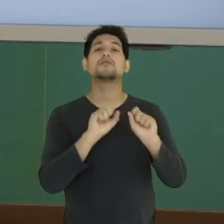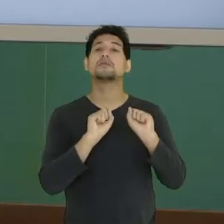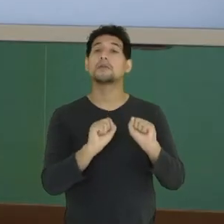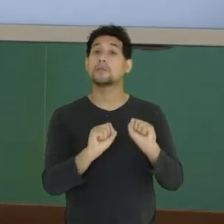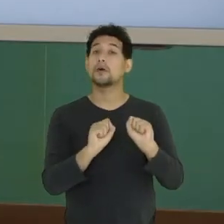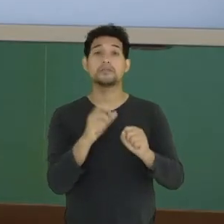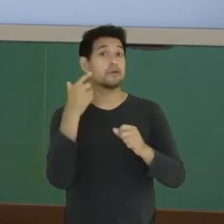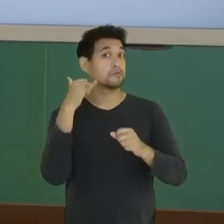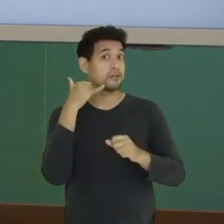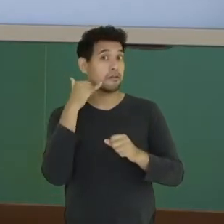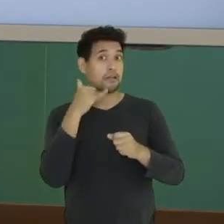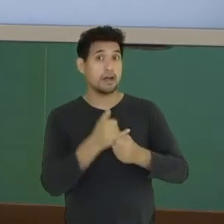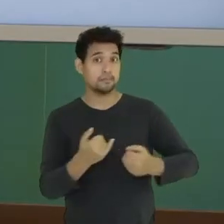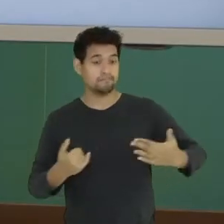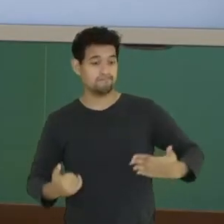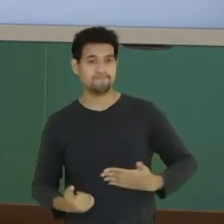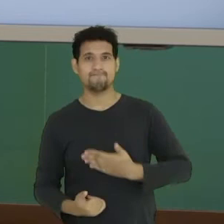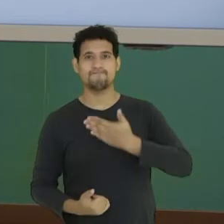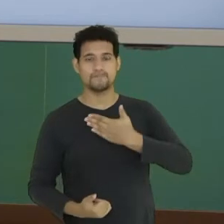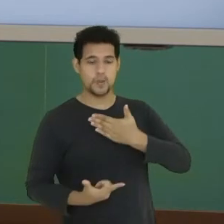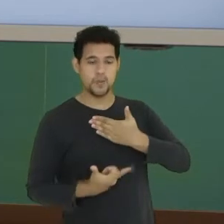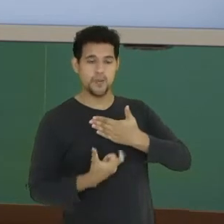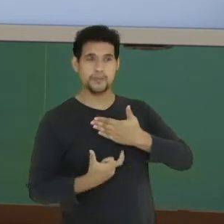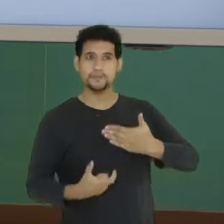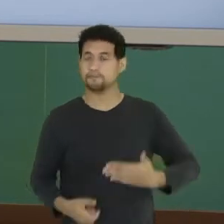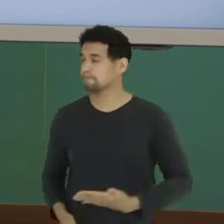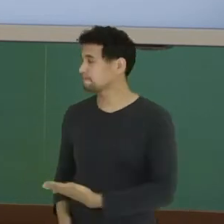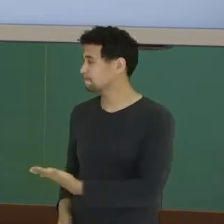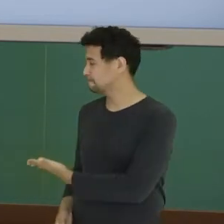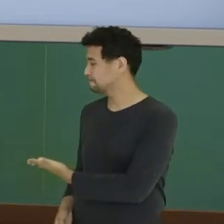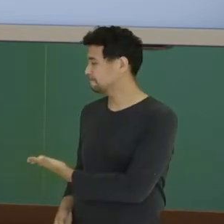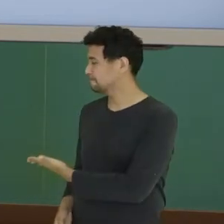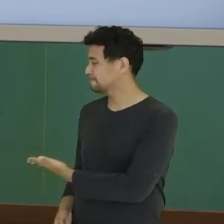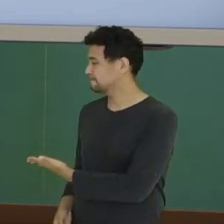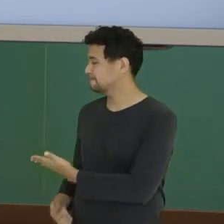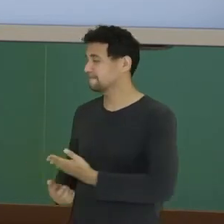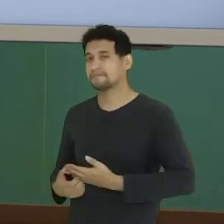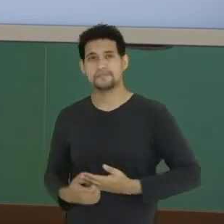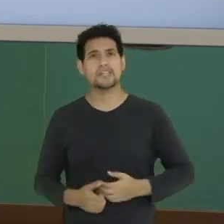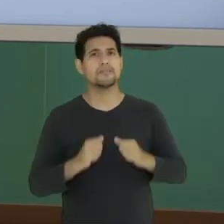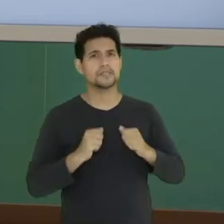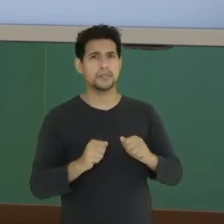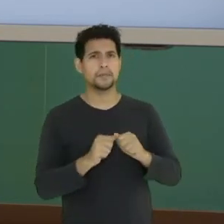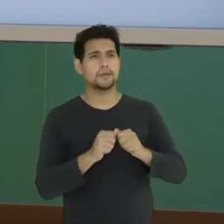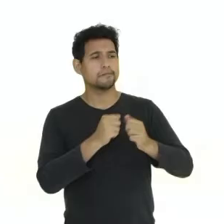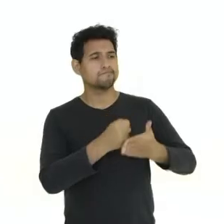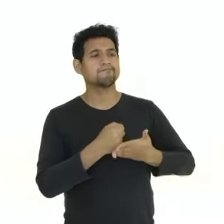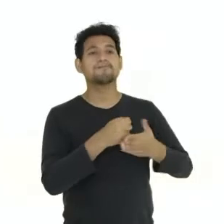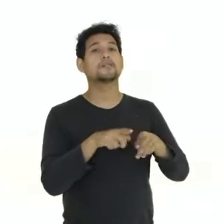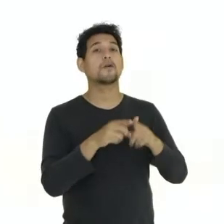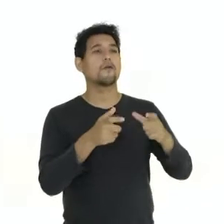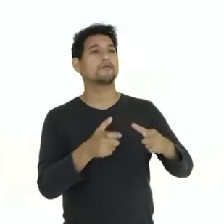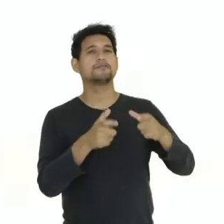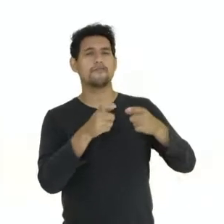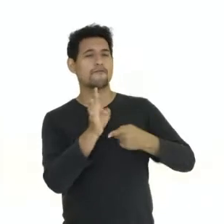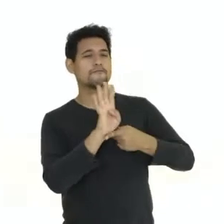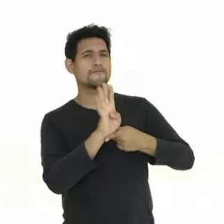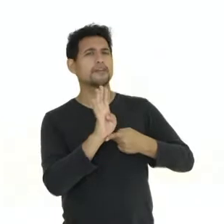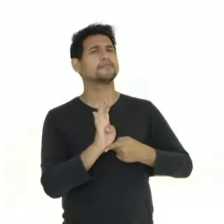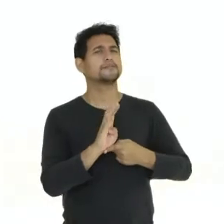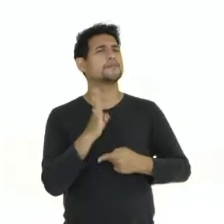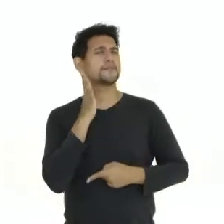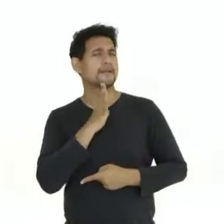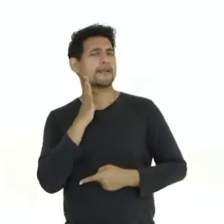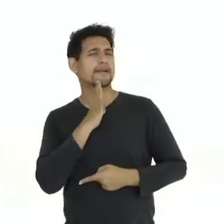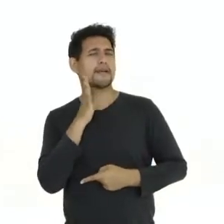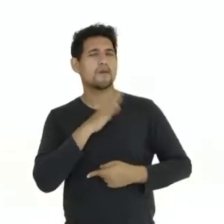seu celular para o QR Code que vai aparecer aí na sua tela e você vai ser encaminhado para um vídeo muito